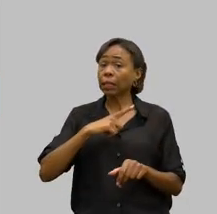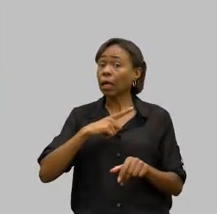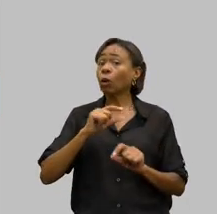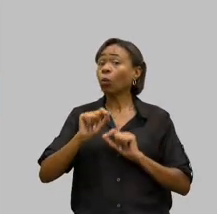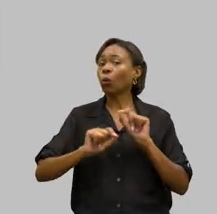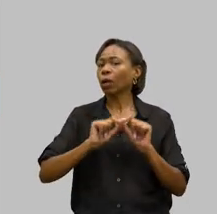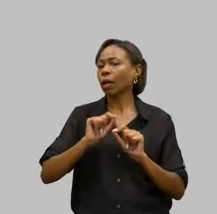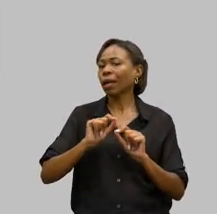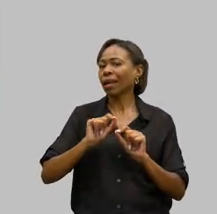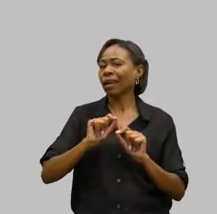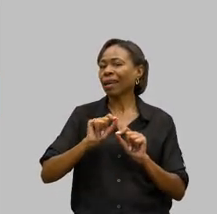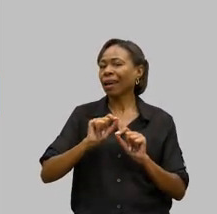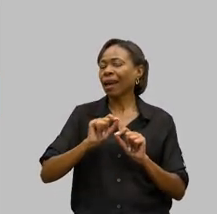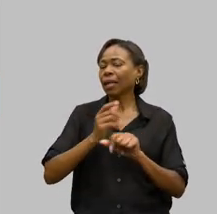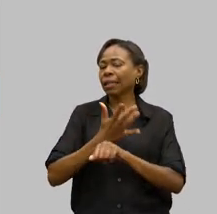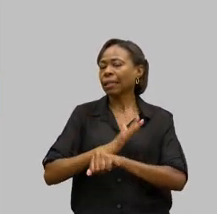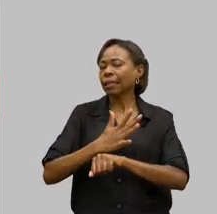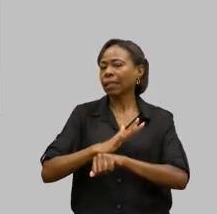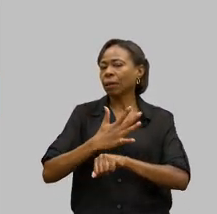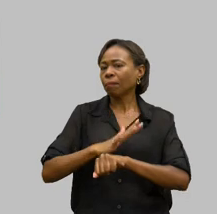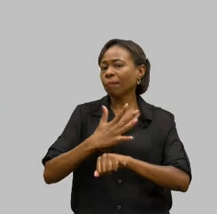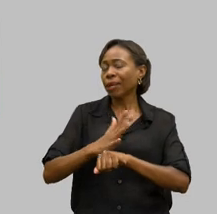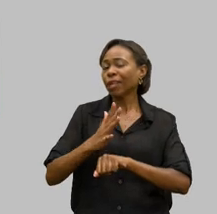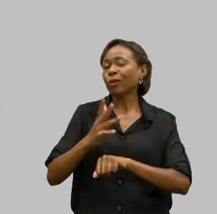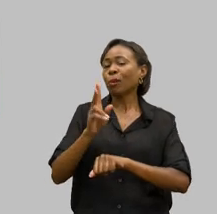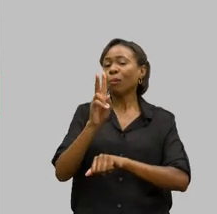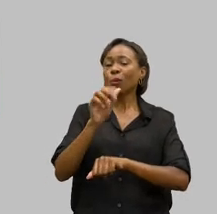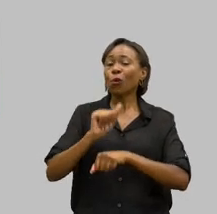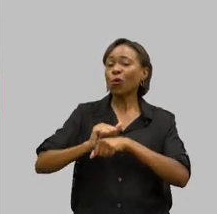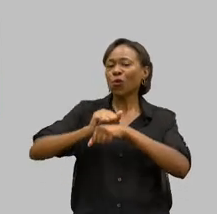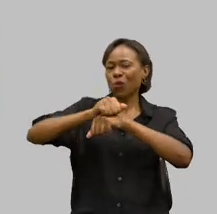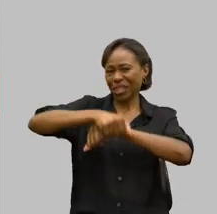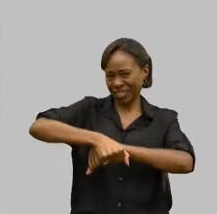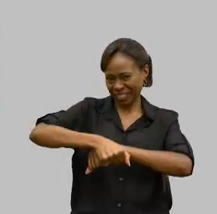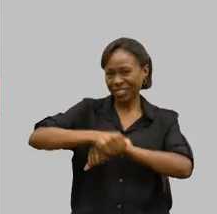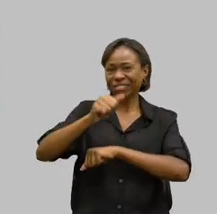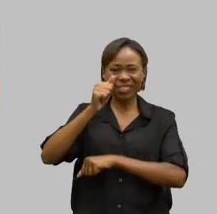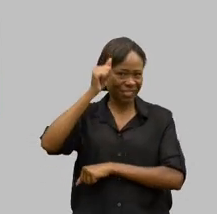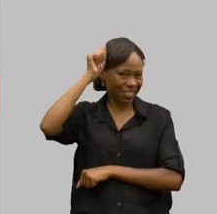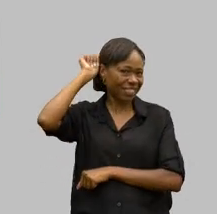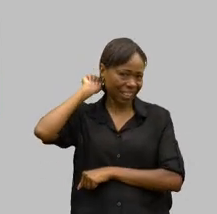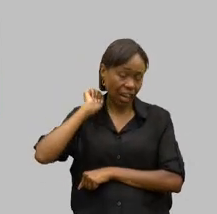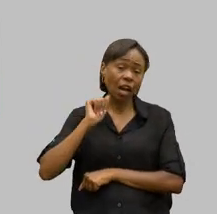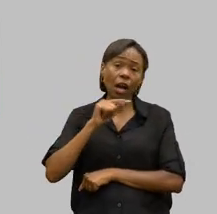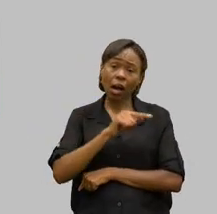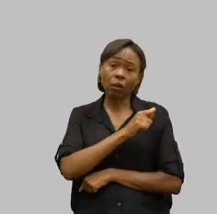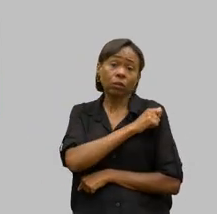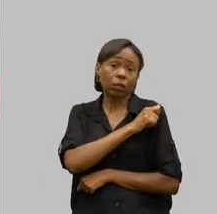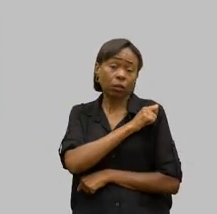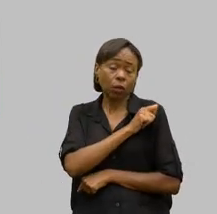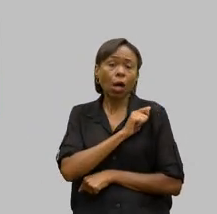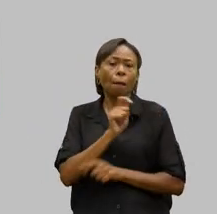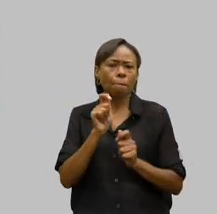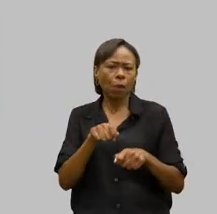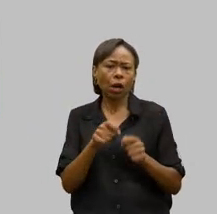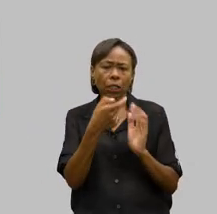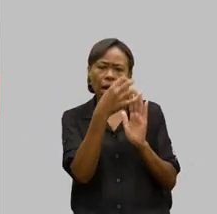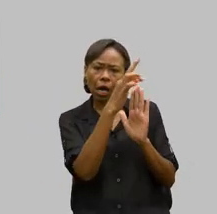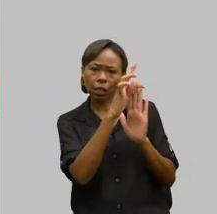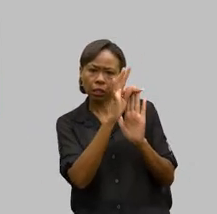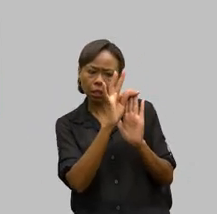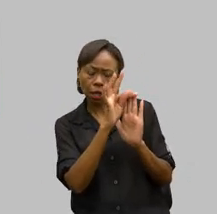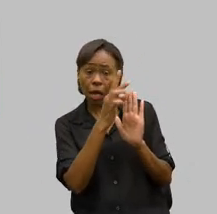vestibular. Foi fenomenal. Os nossos estudantes podem escrever a redação e a inteligência artificial faz a correção,